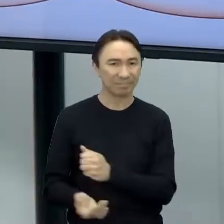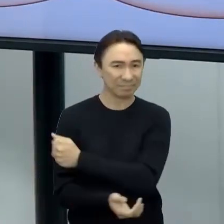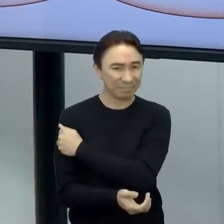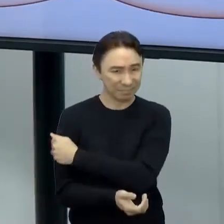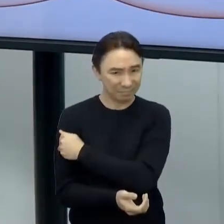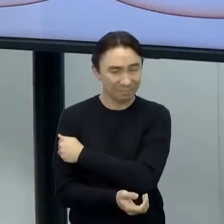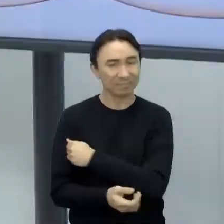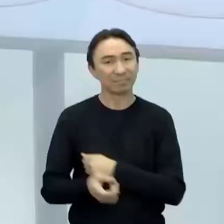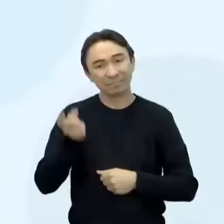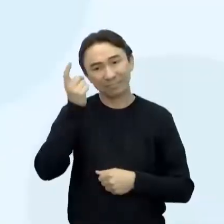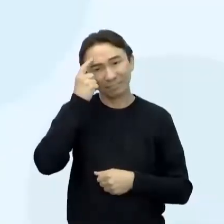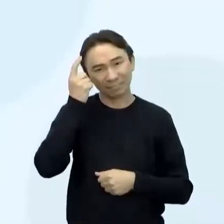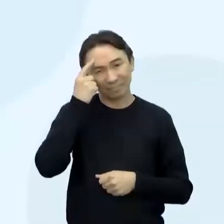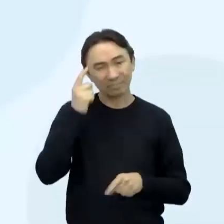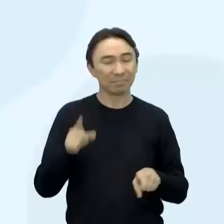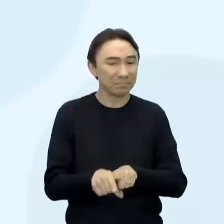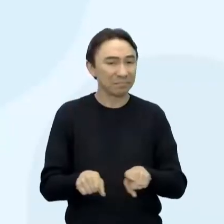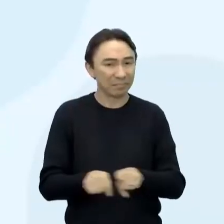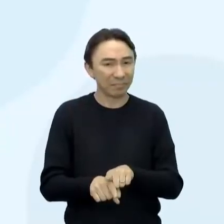Tem outro ali,